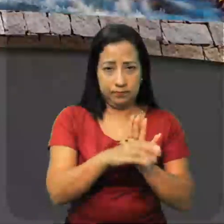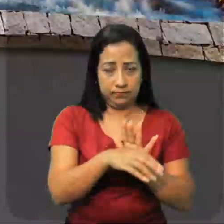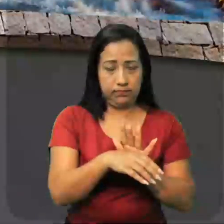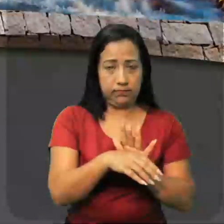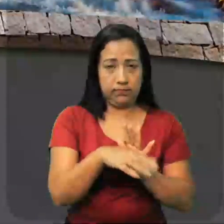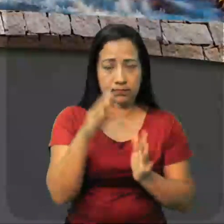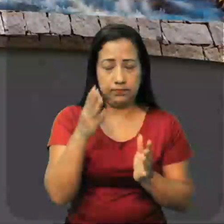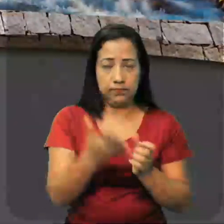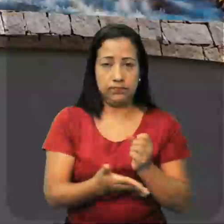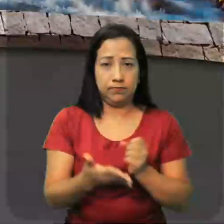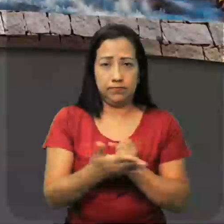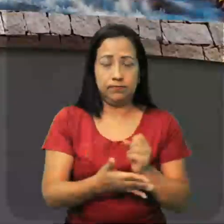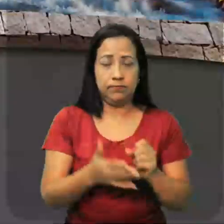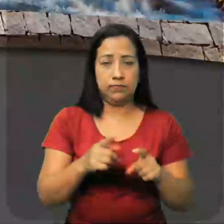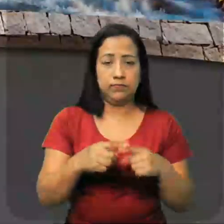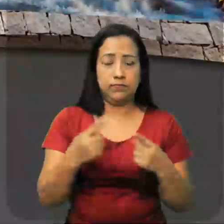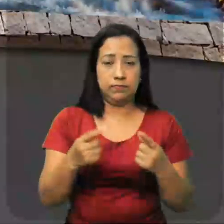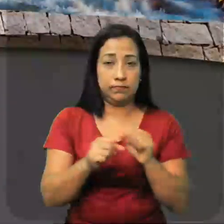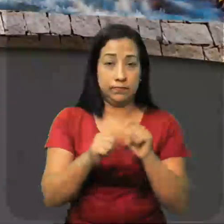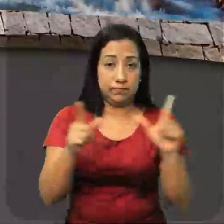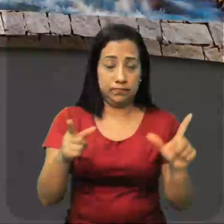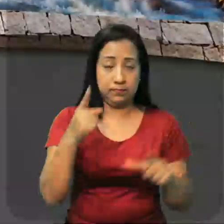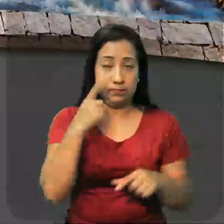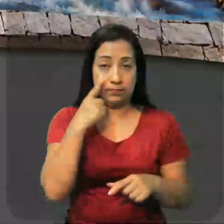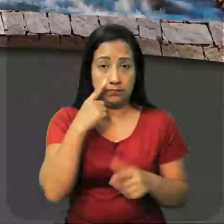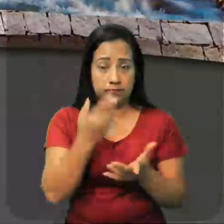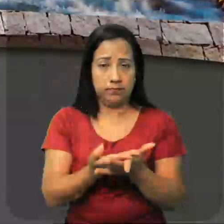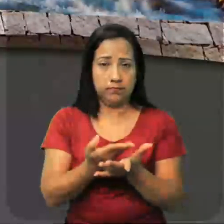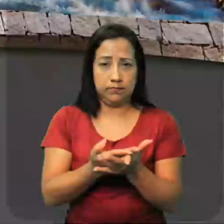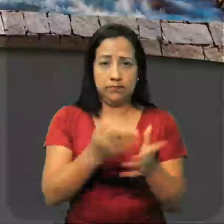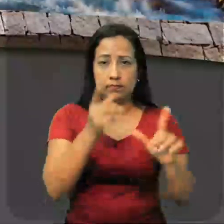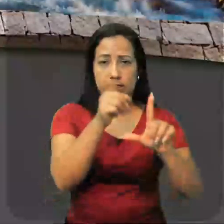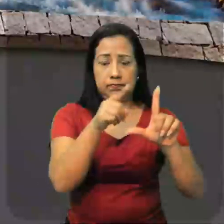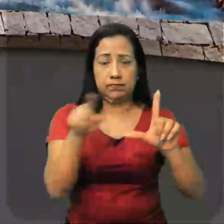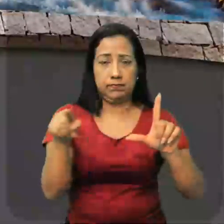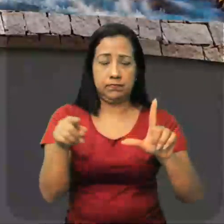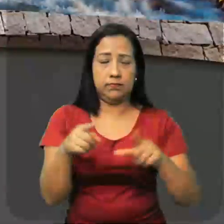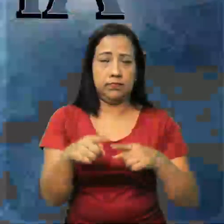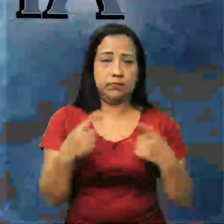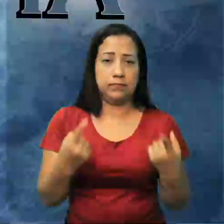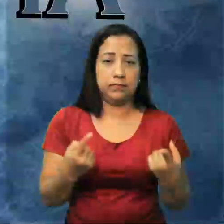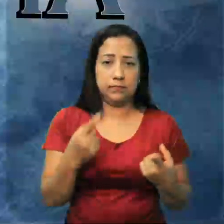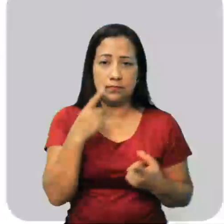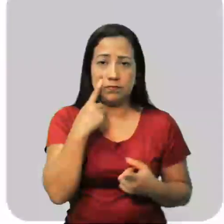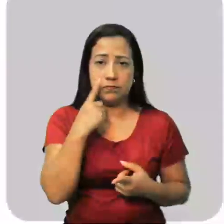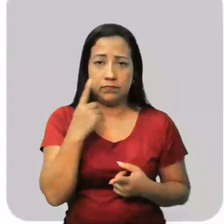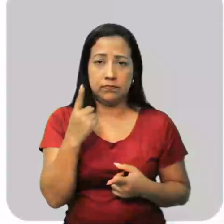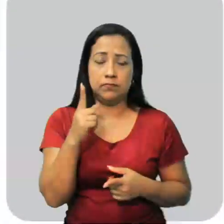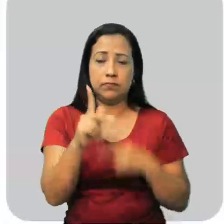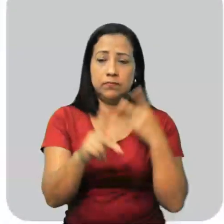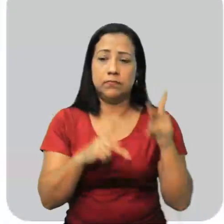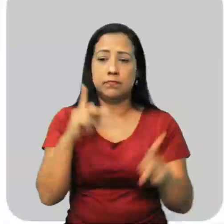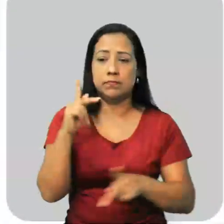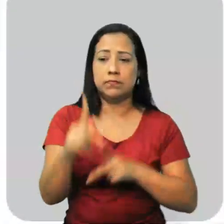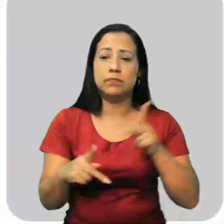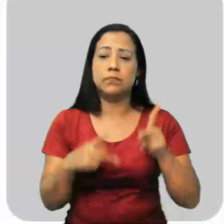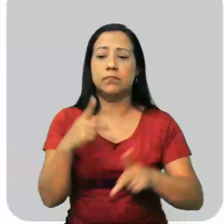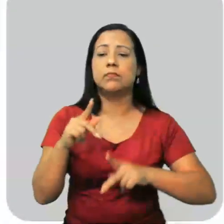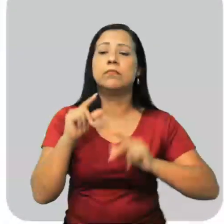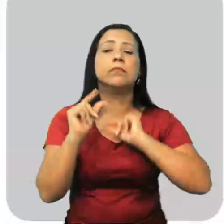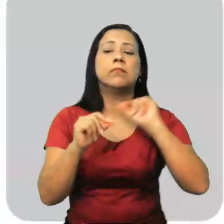nós iremos ver alguns gráficos, tá? Vamos ver o que nós iremos trabalhar em população. Tudo